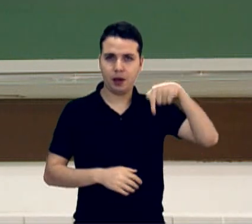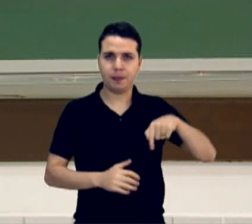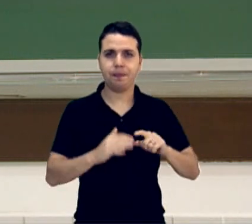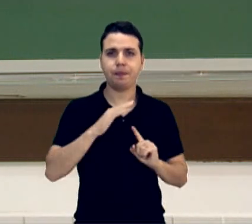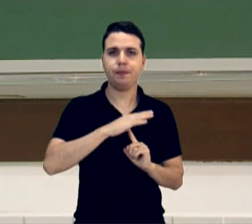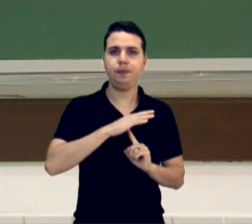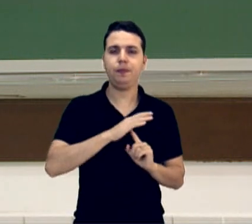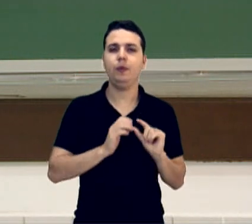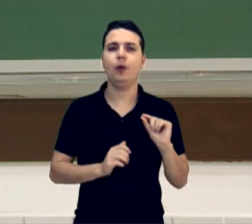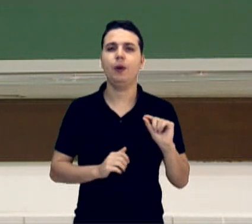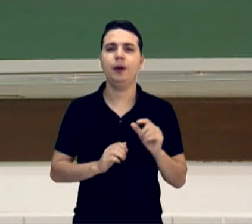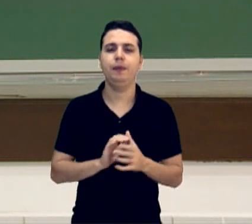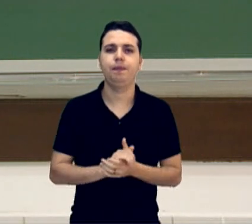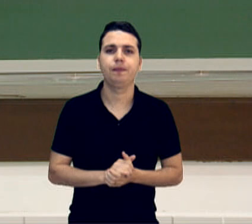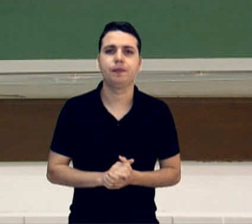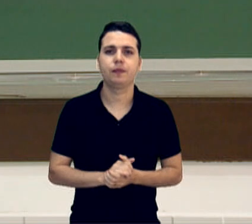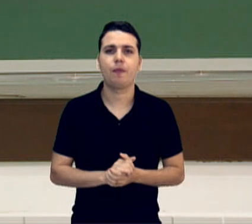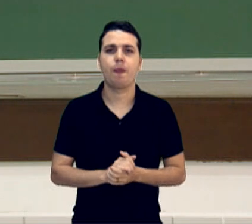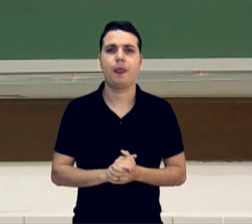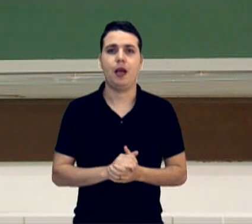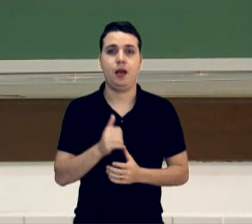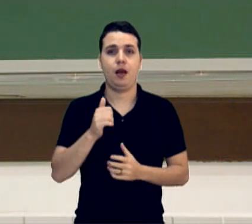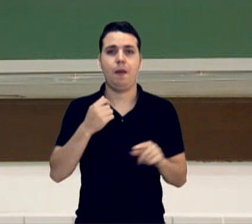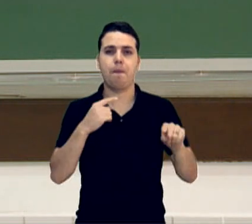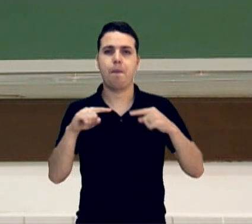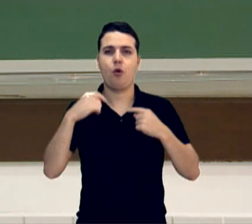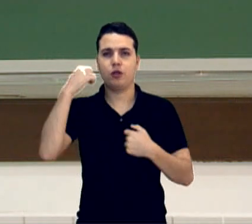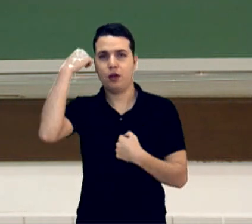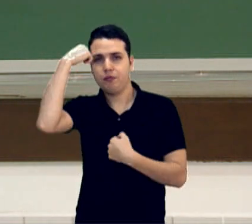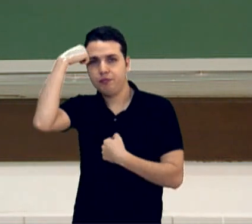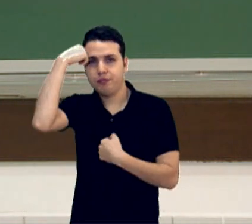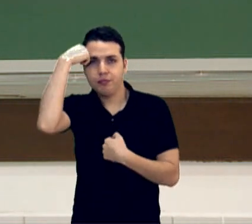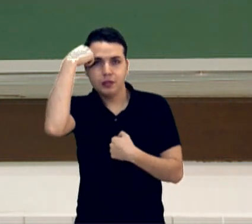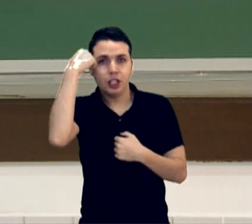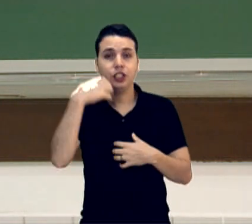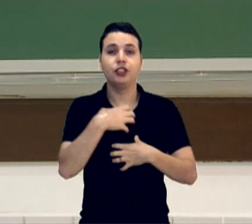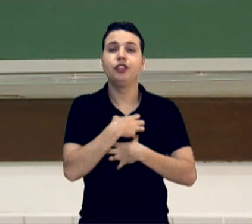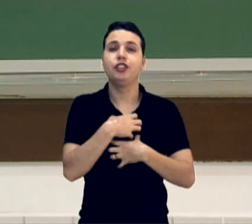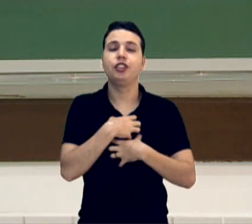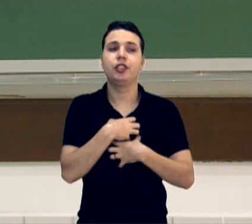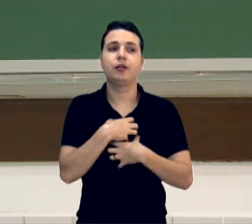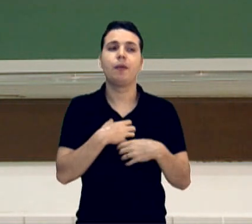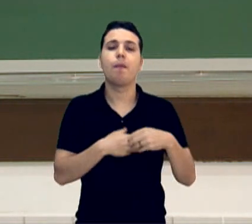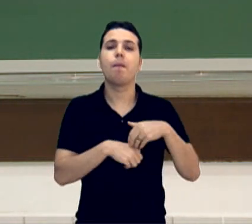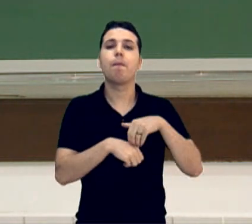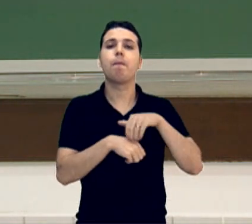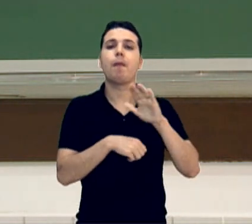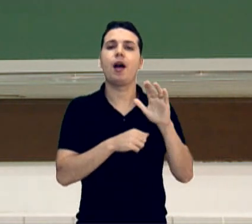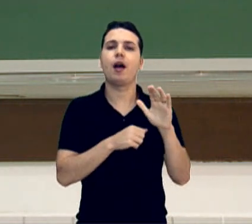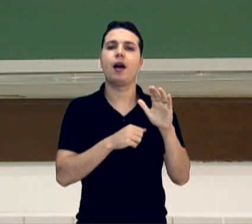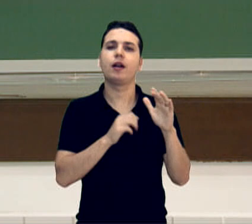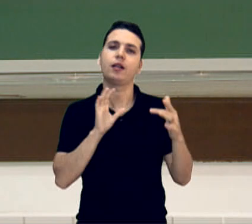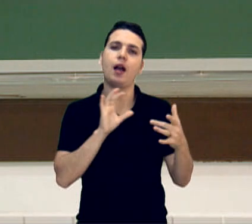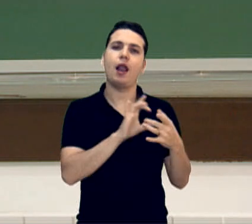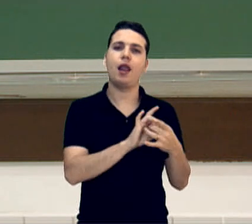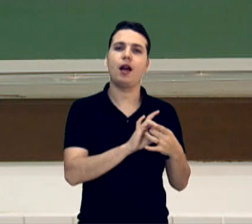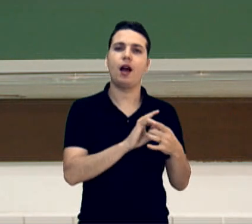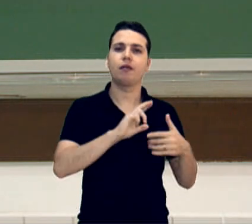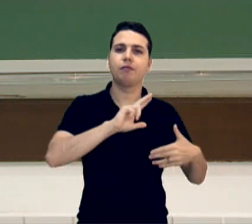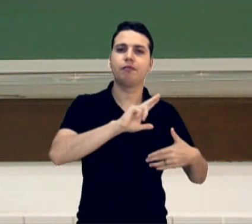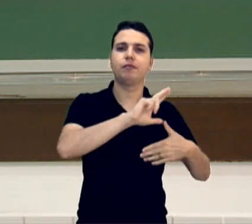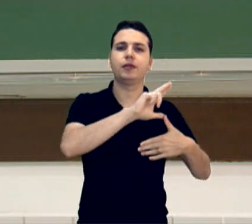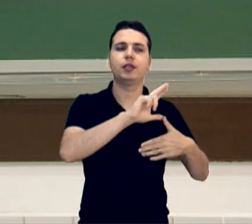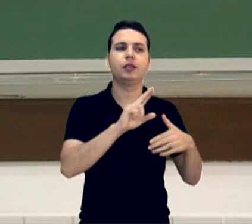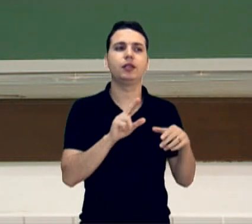é música sertanejo universitário, numa batida mais típica latina